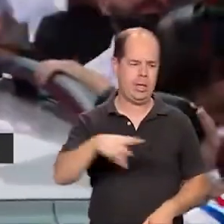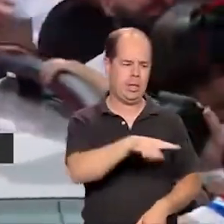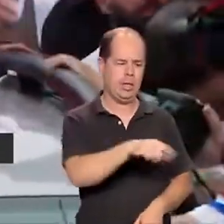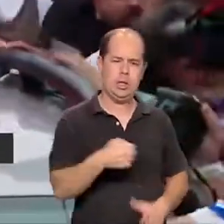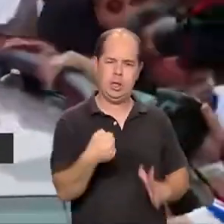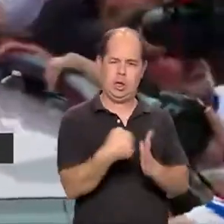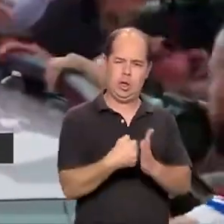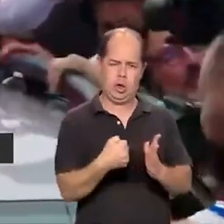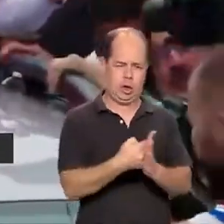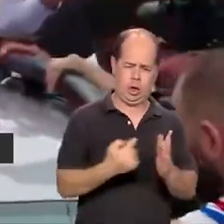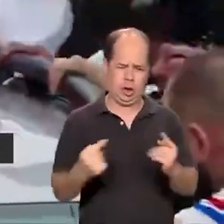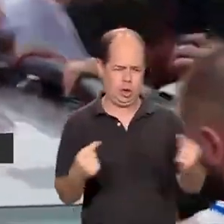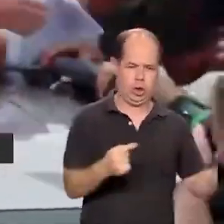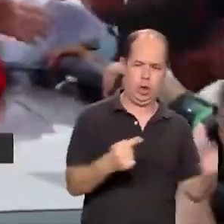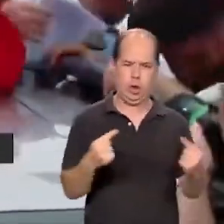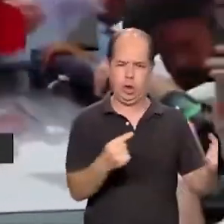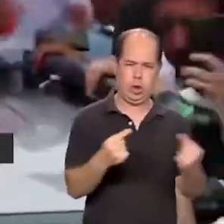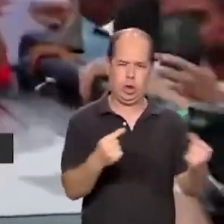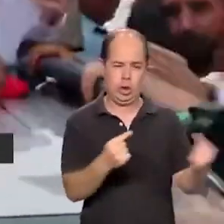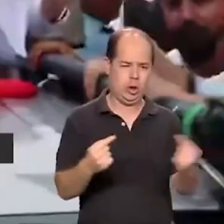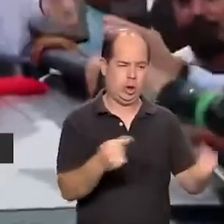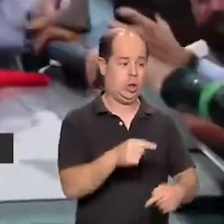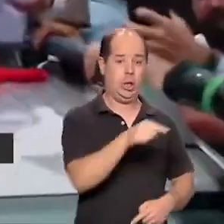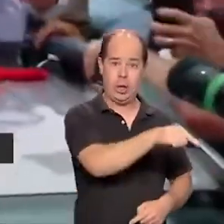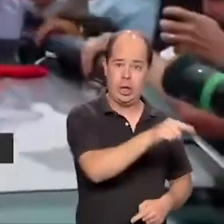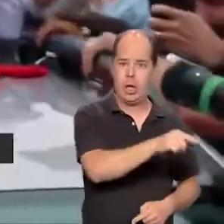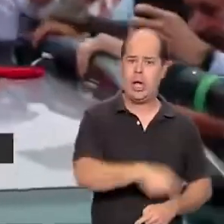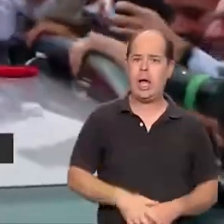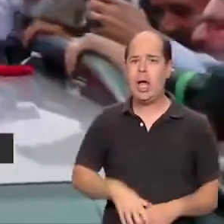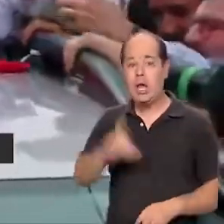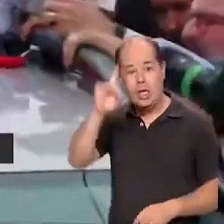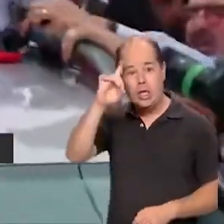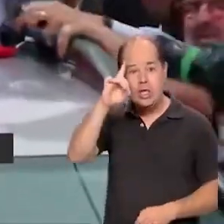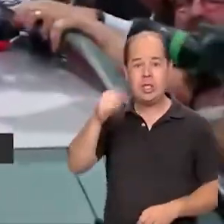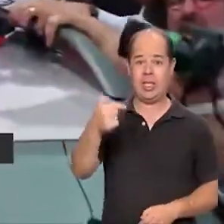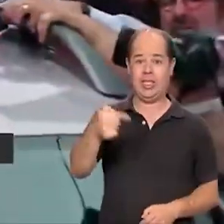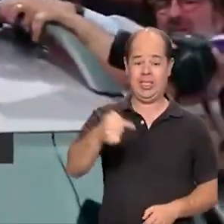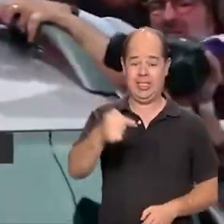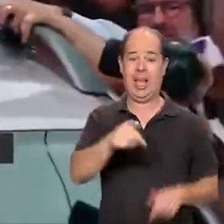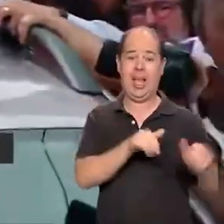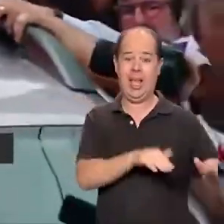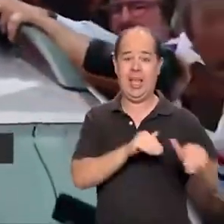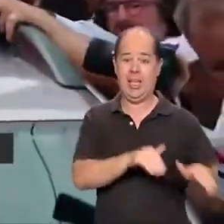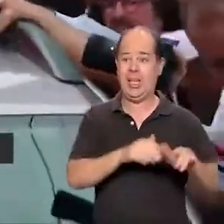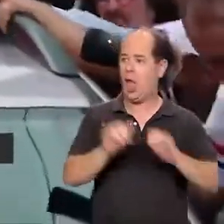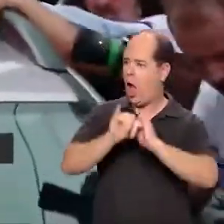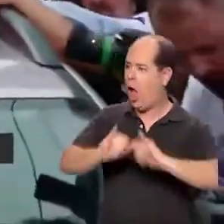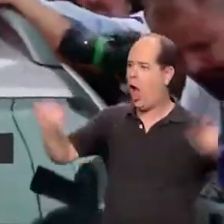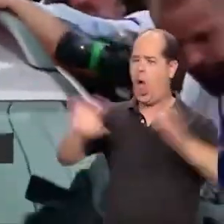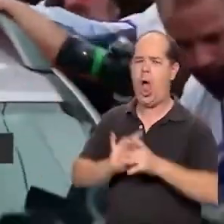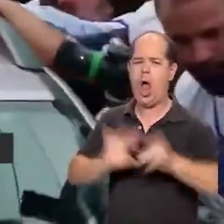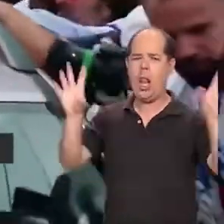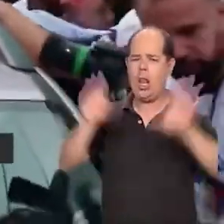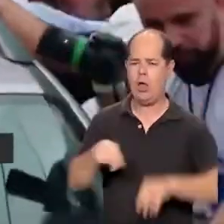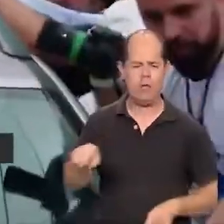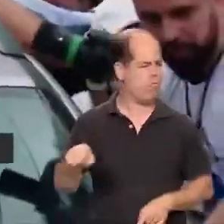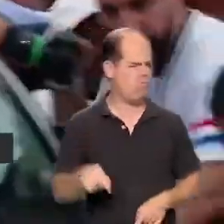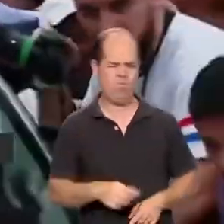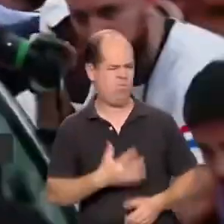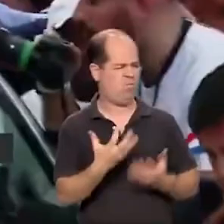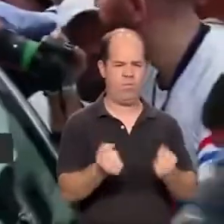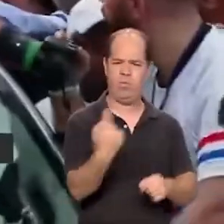à independência proclamada em 7 de setembro de 1822.